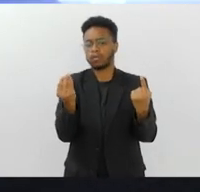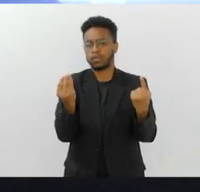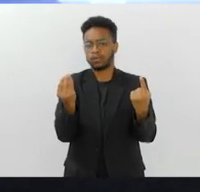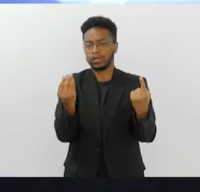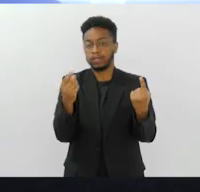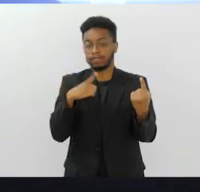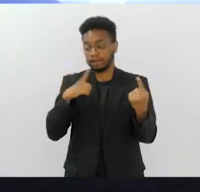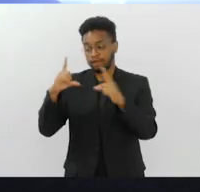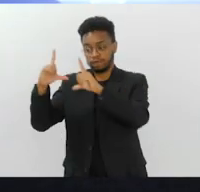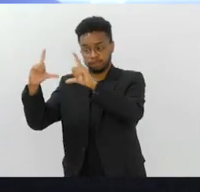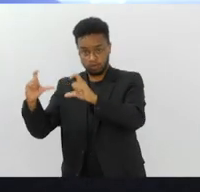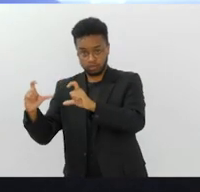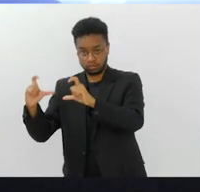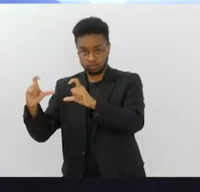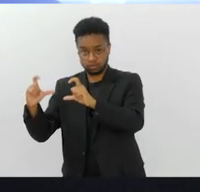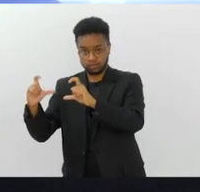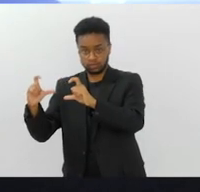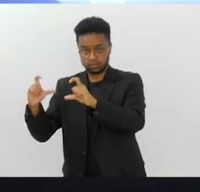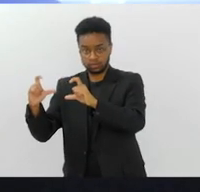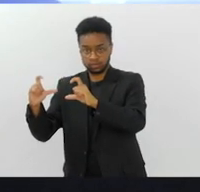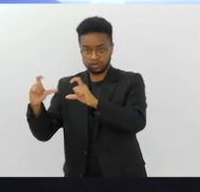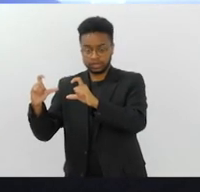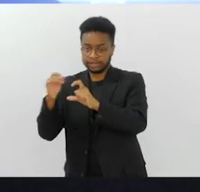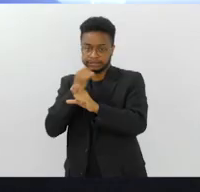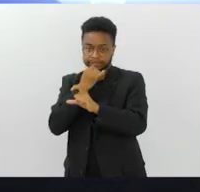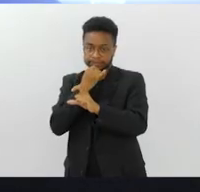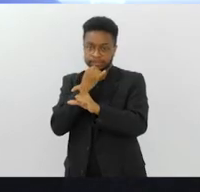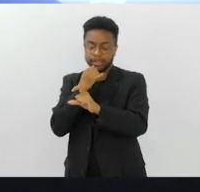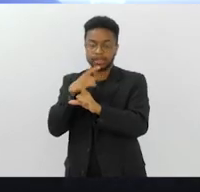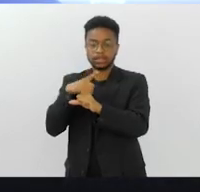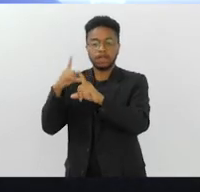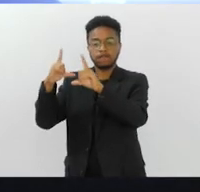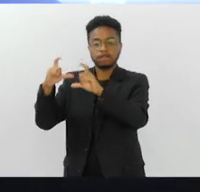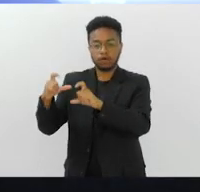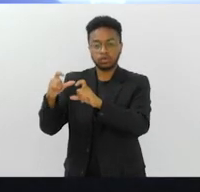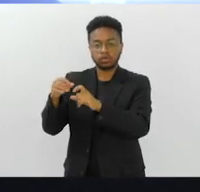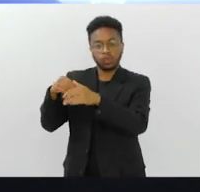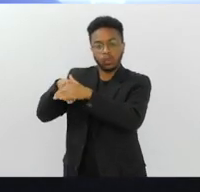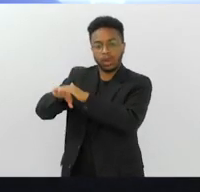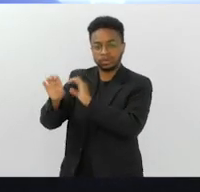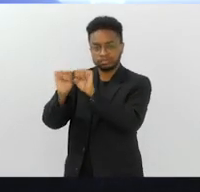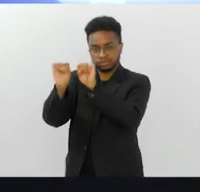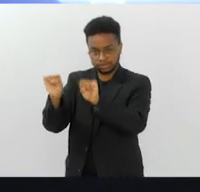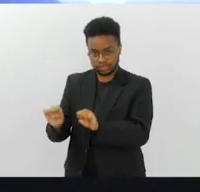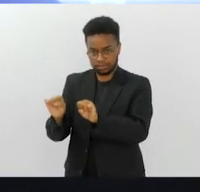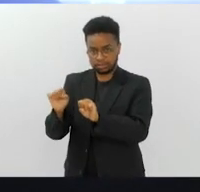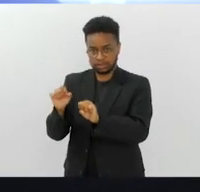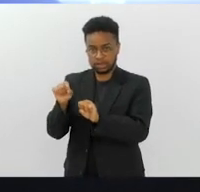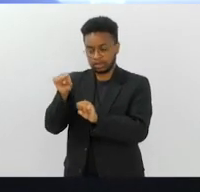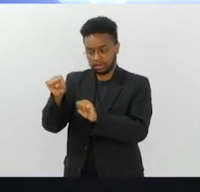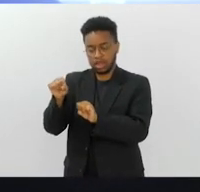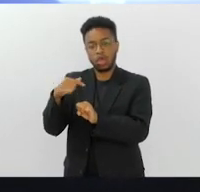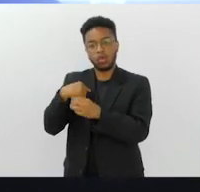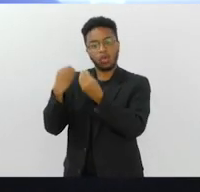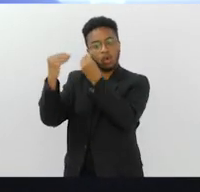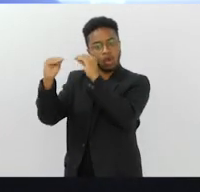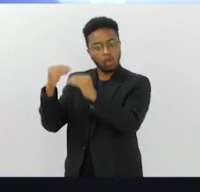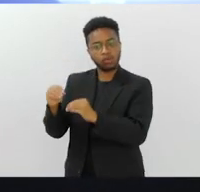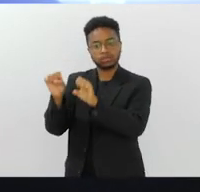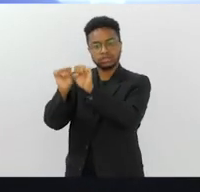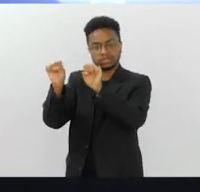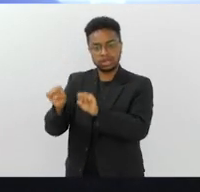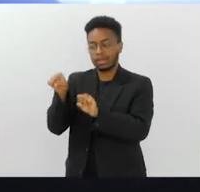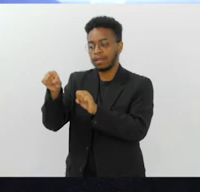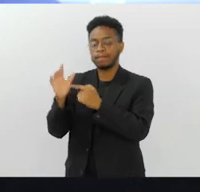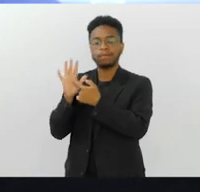eu tenho uma foto e eu tenho uma foto de que tá num num banco de dados então um para um eu coloco no sistema e ele me